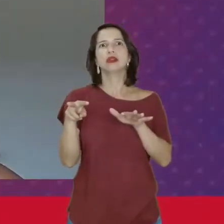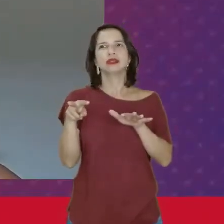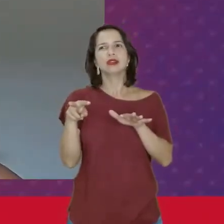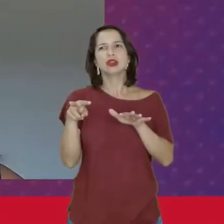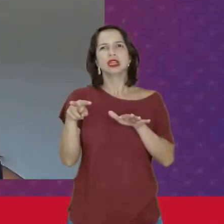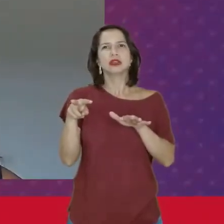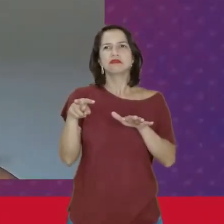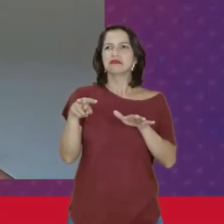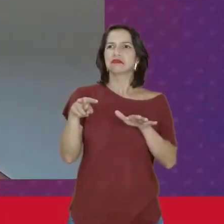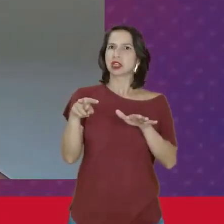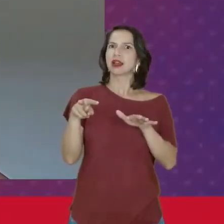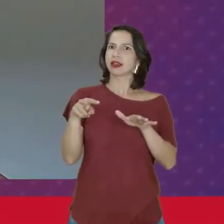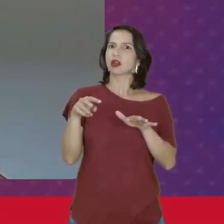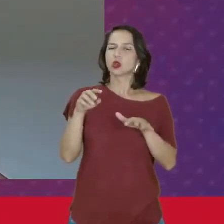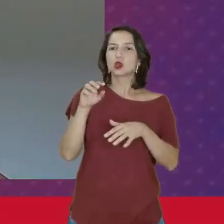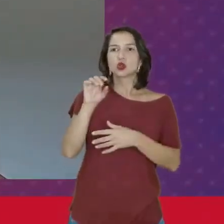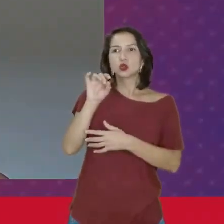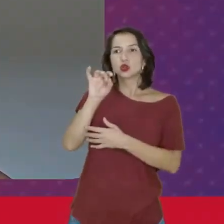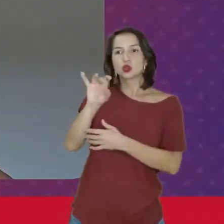outra atividade ao mesmo tempo.